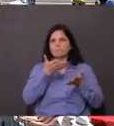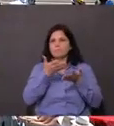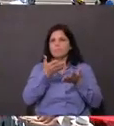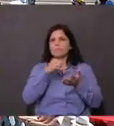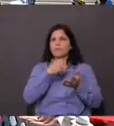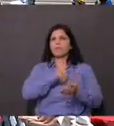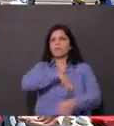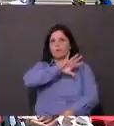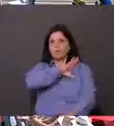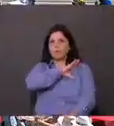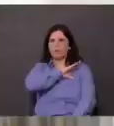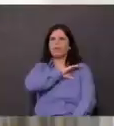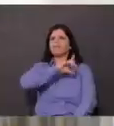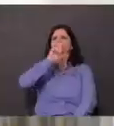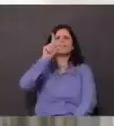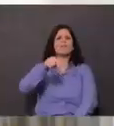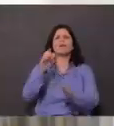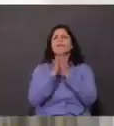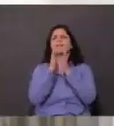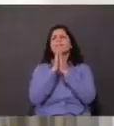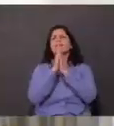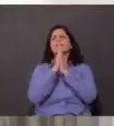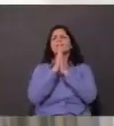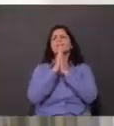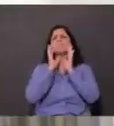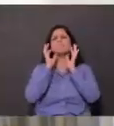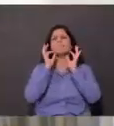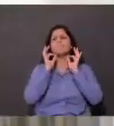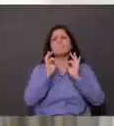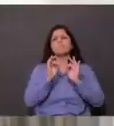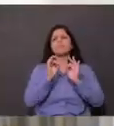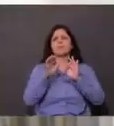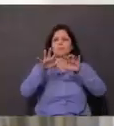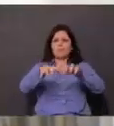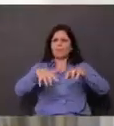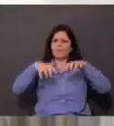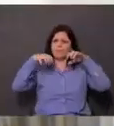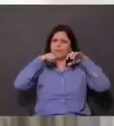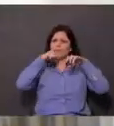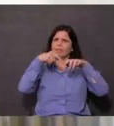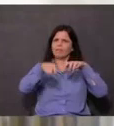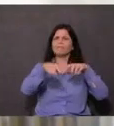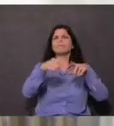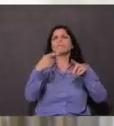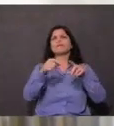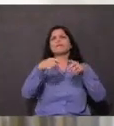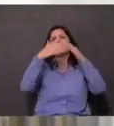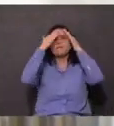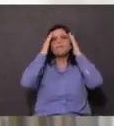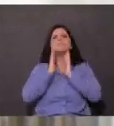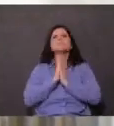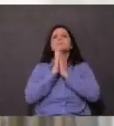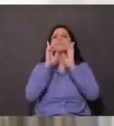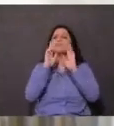em Coimbra e em toda a Igreja na Conferência Episcopal, e que a Virgem Maria seja